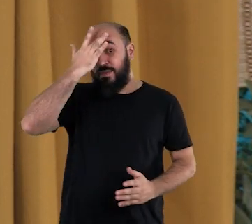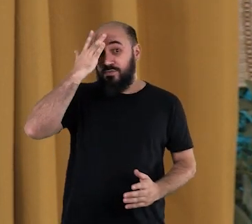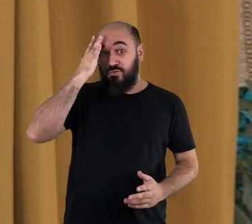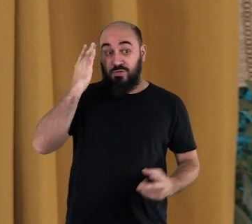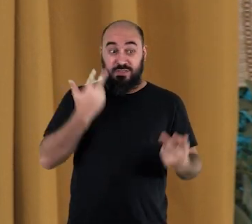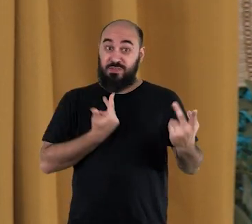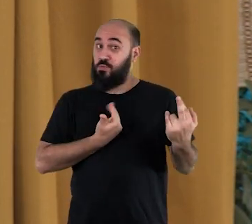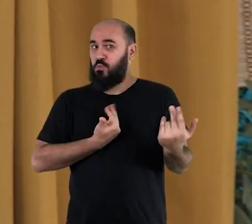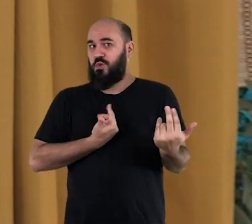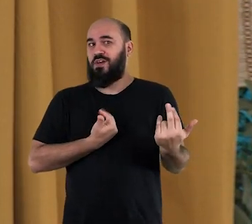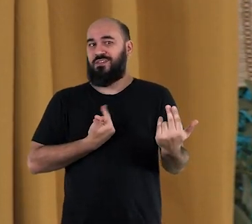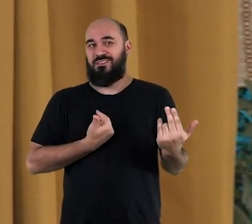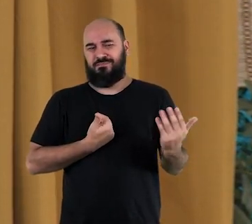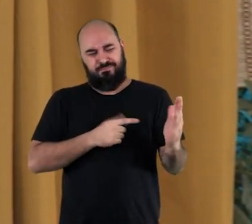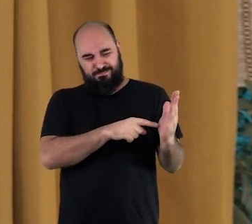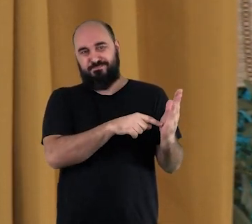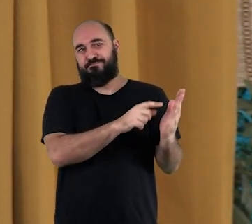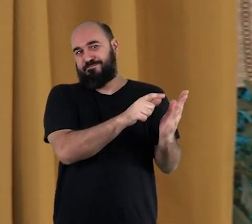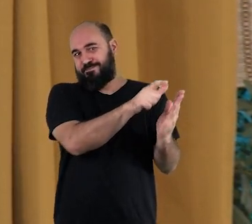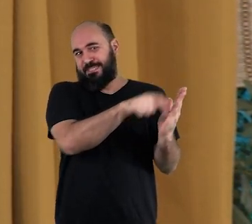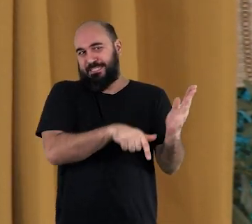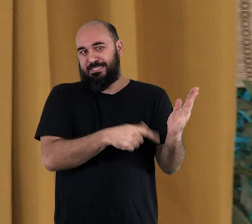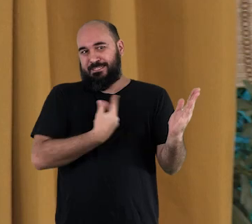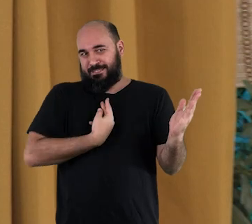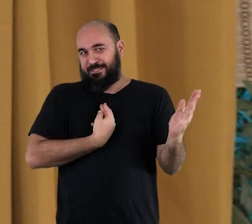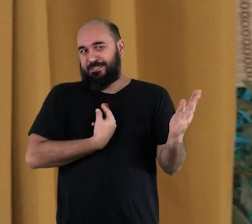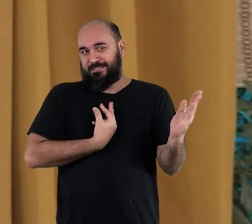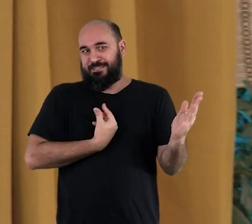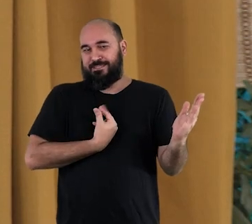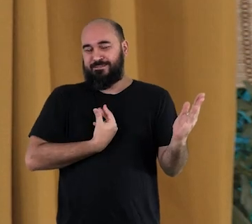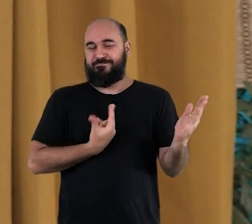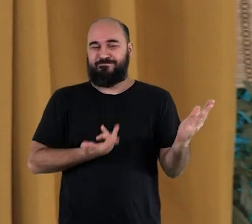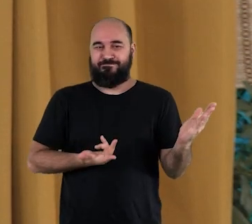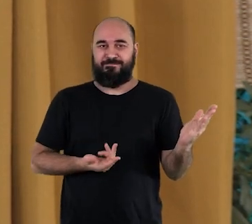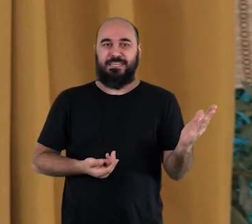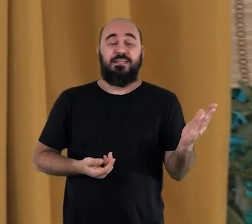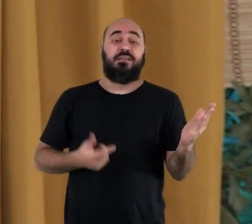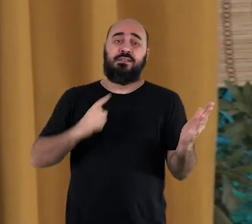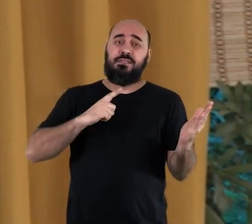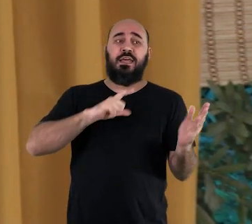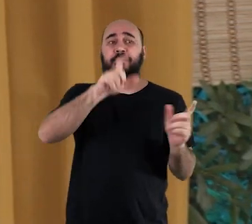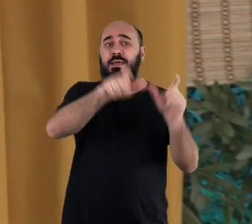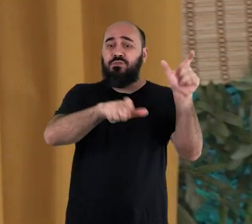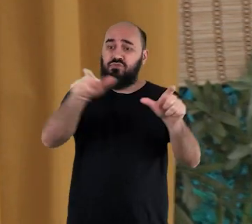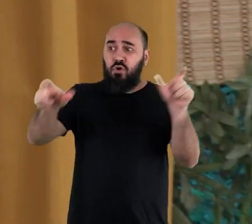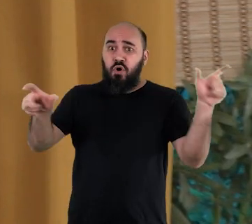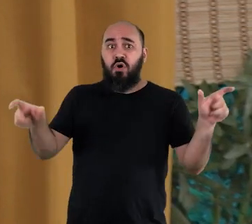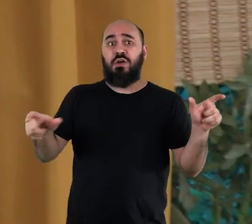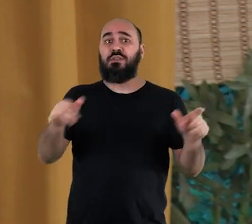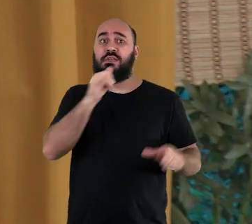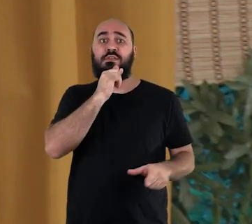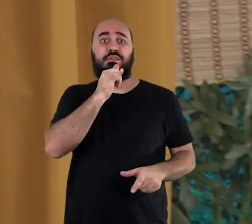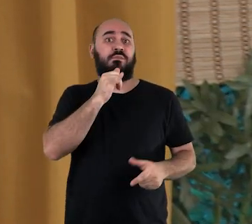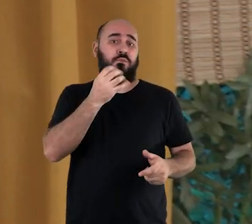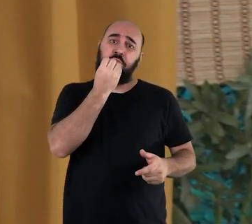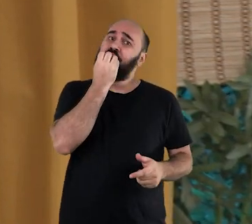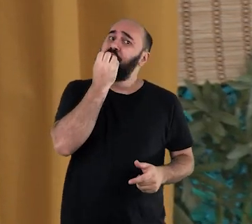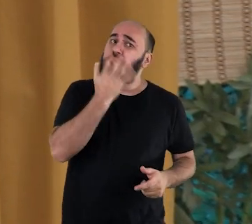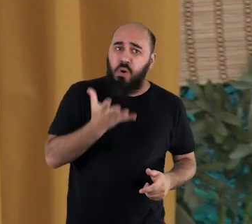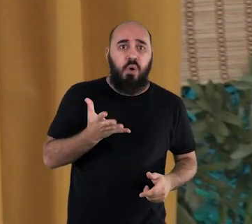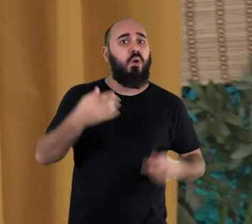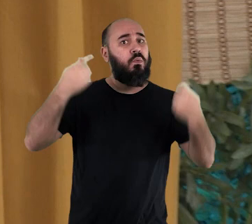pensando em personagens bíblicos e como eu já disse em momentos anteriores, alguns que deram um exemplo maravilhoso e a gente